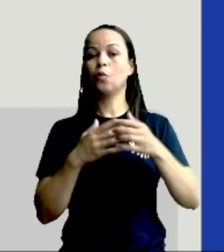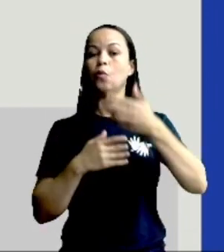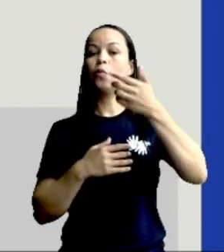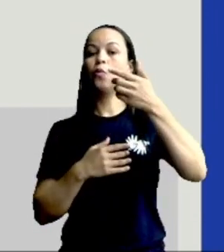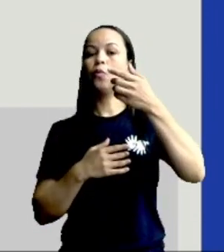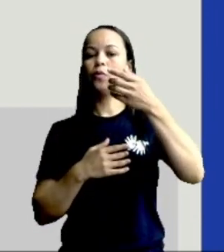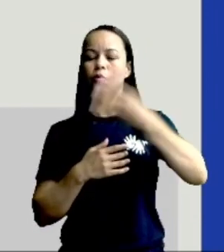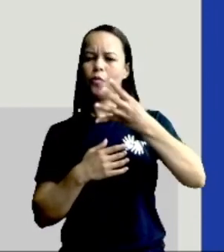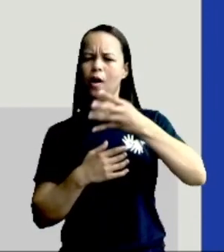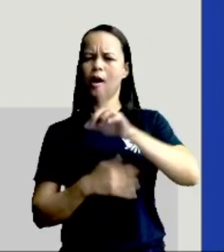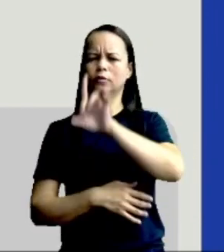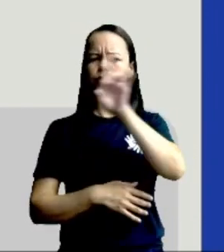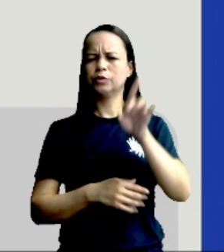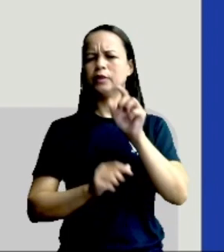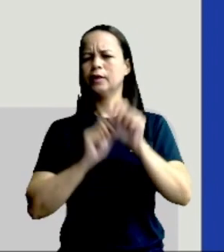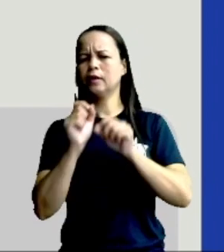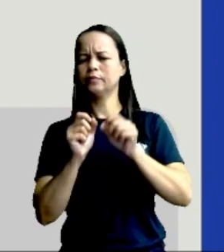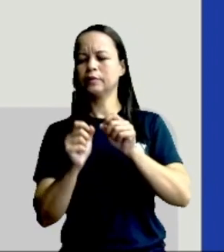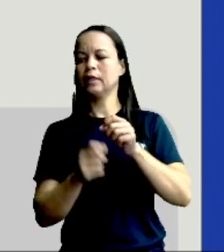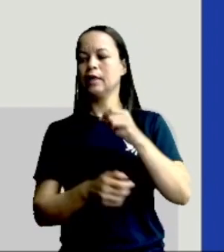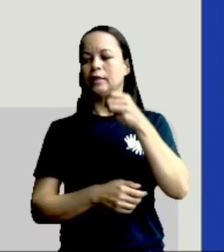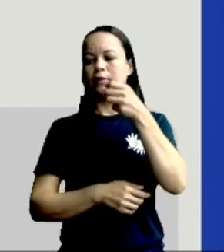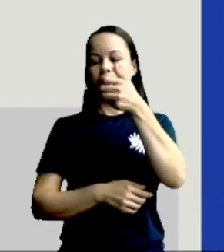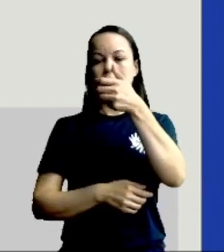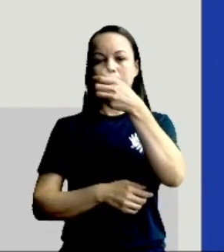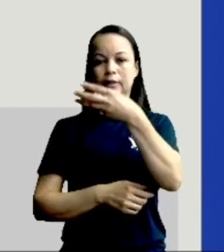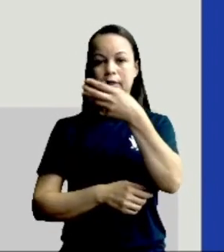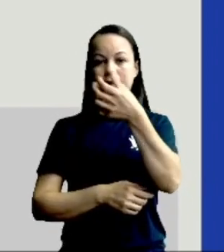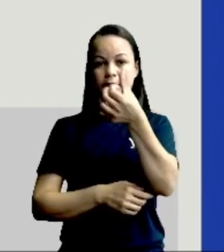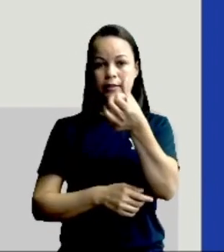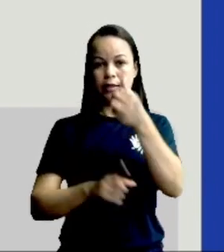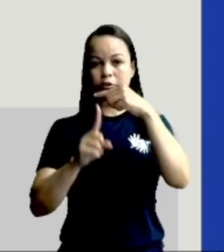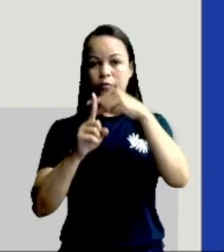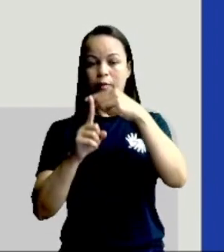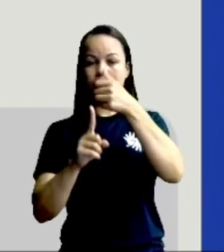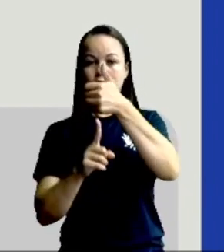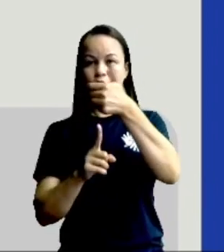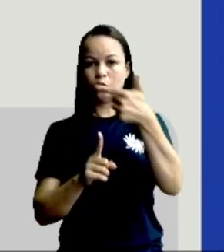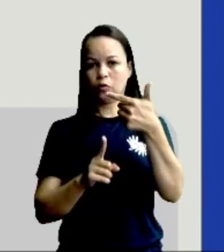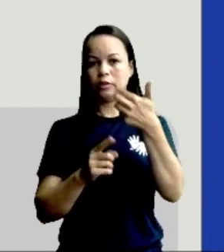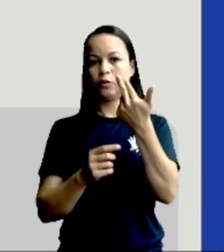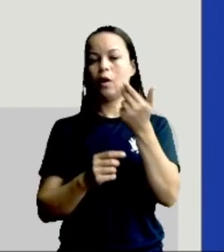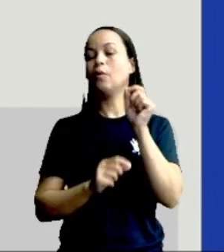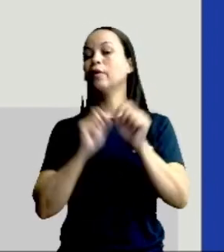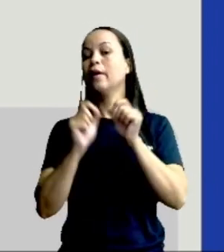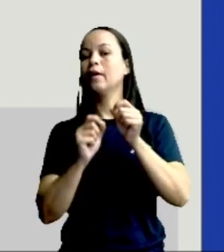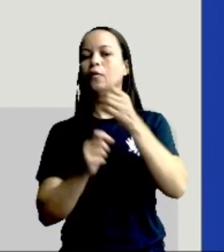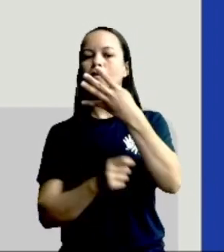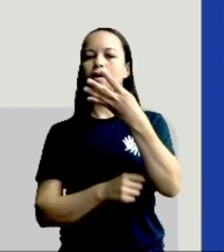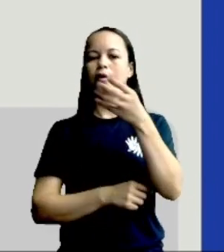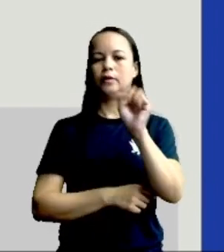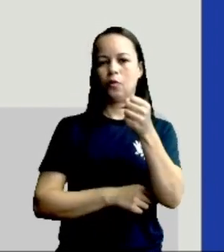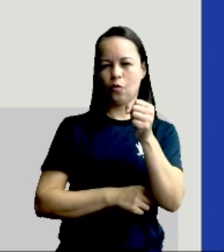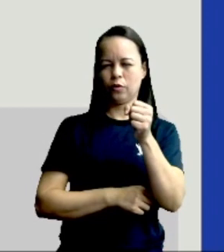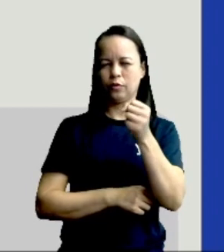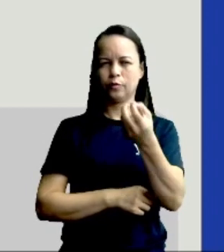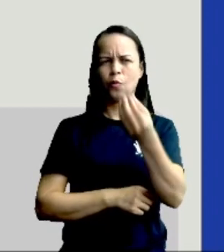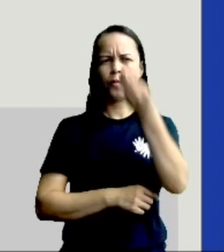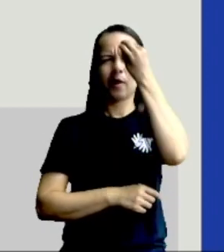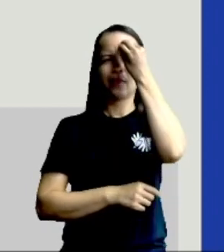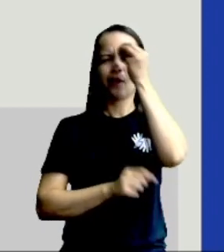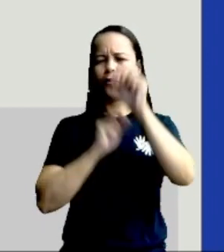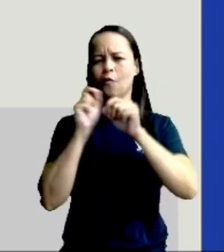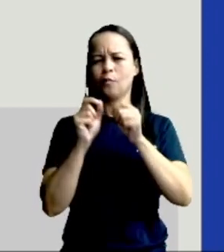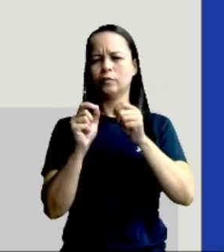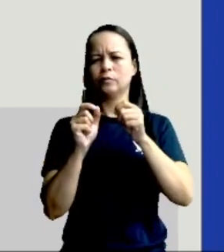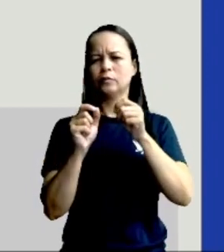quarto dia. Quarto dia é igual a 36 mais 12 igual a 48. Muito bem. Cálculo mental. Como é que a gente